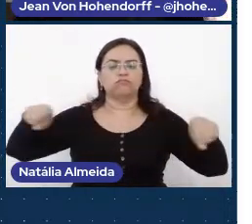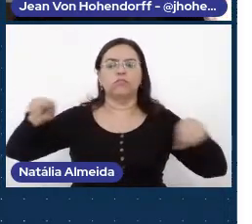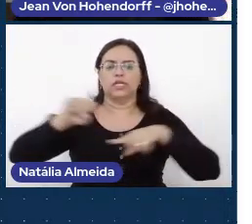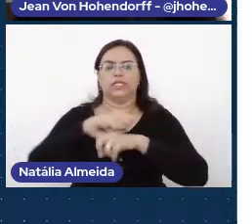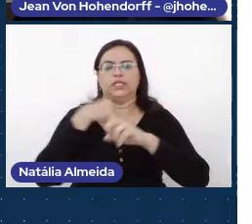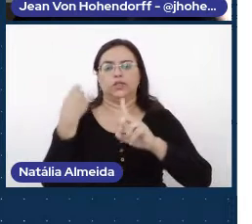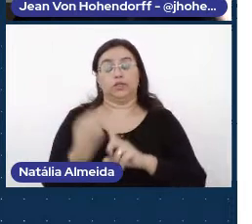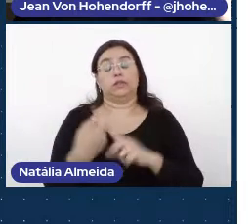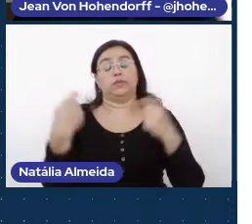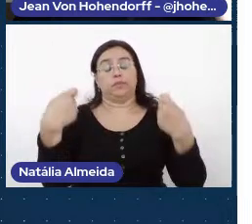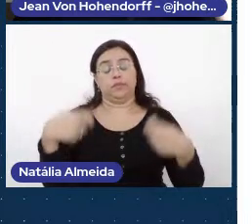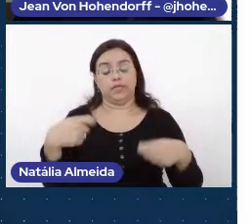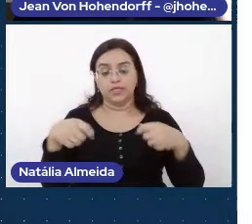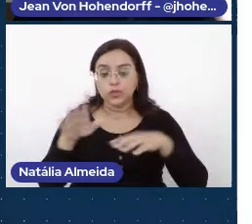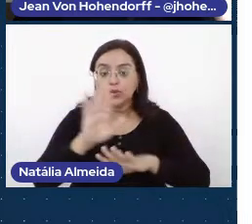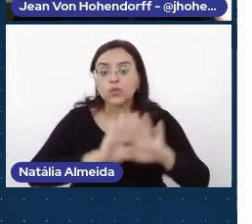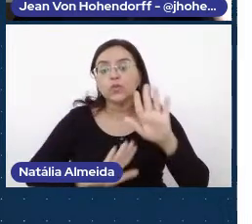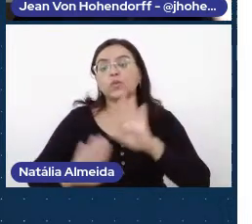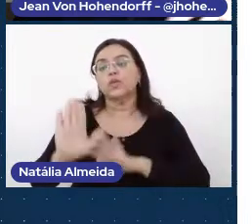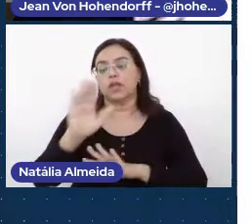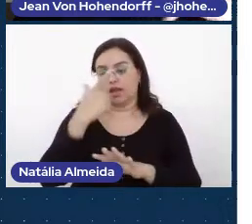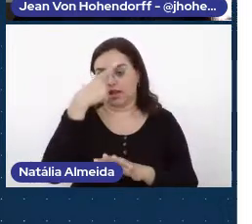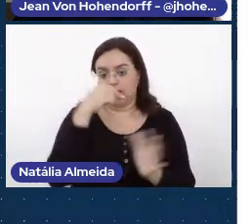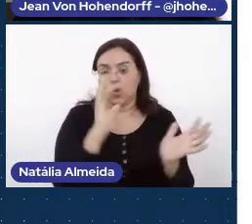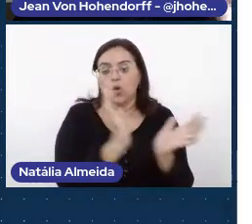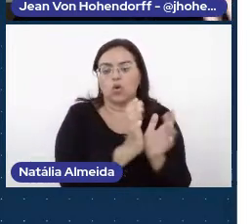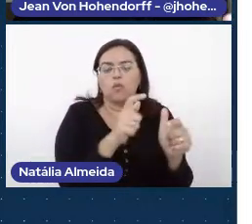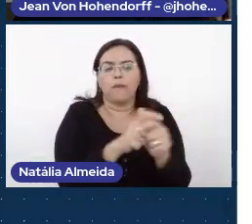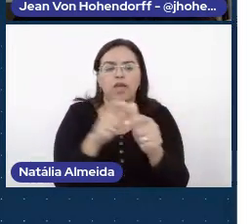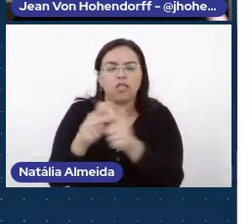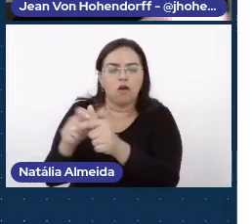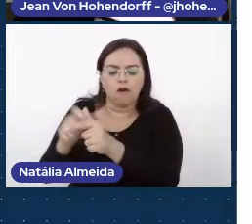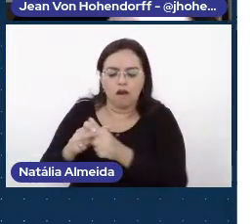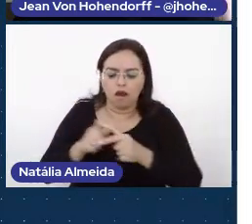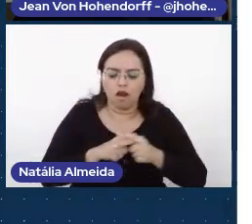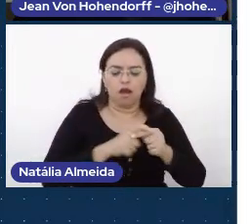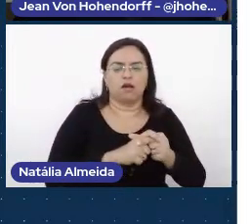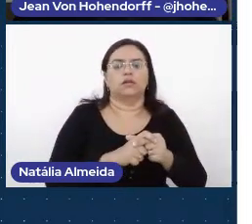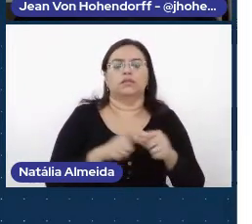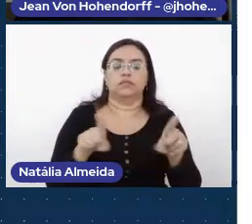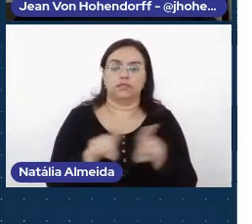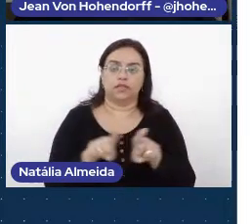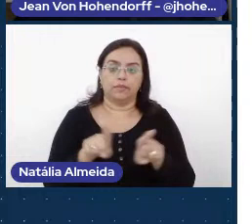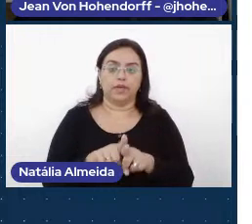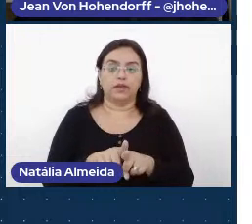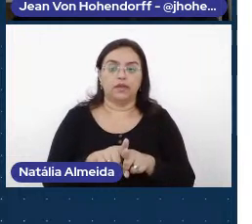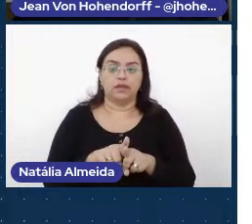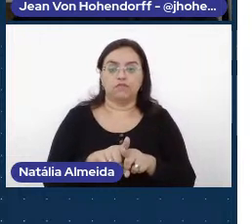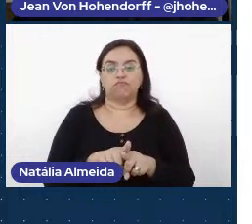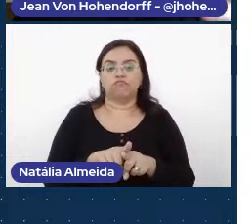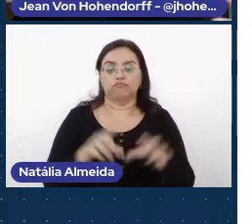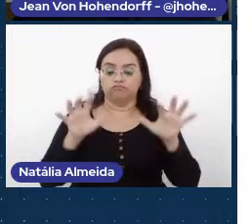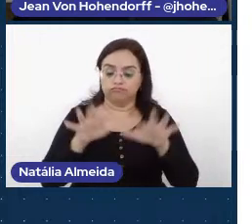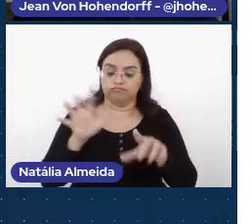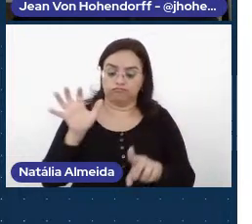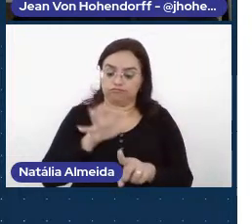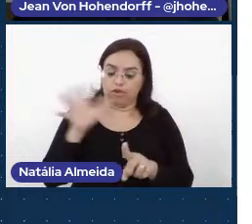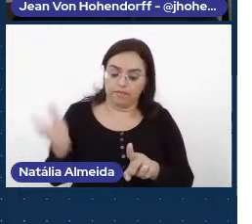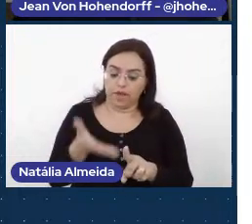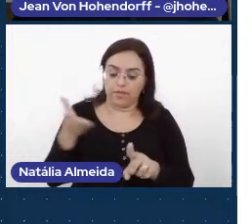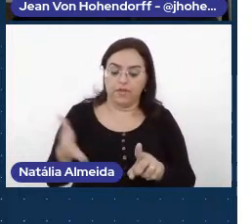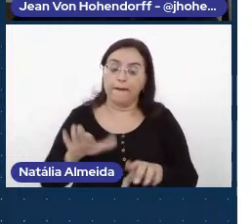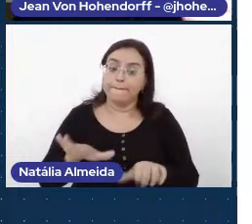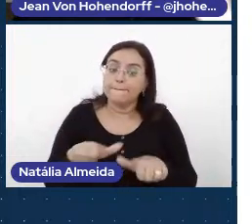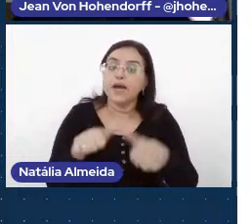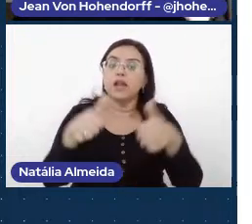tomar cuidado com os grupos minorizados e tem que trazer algum tipo de melhoria para essas pessoas. Uma pesquisa